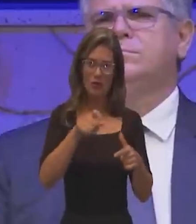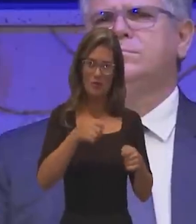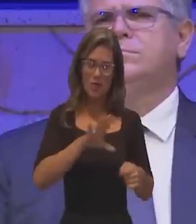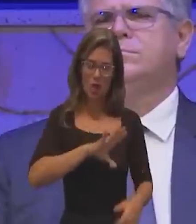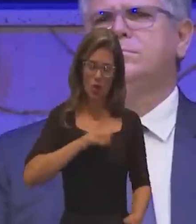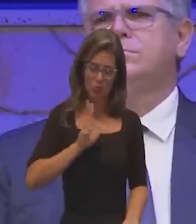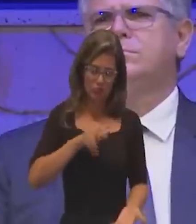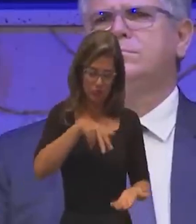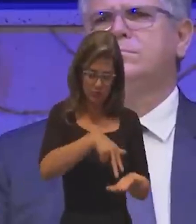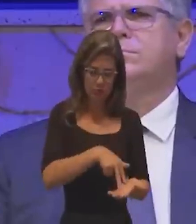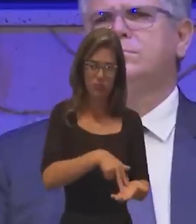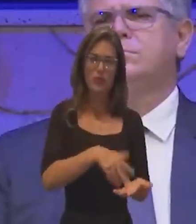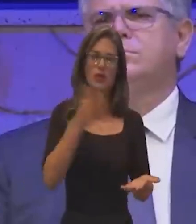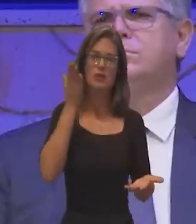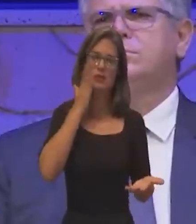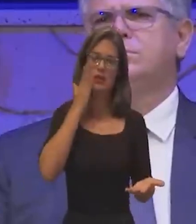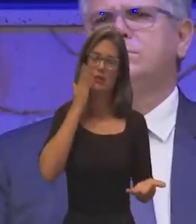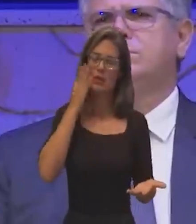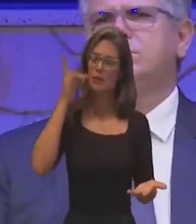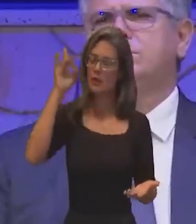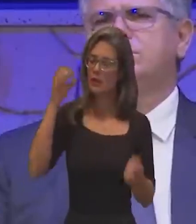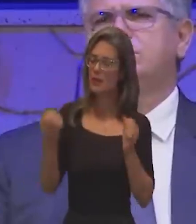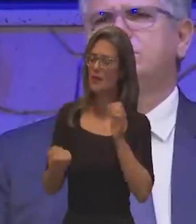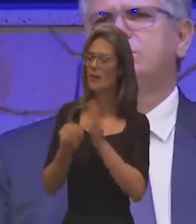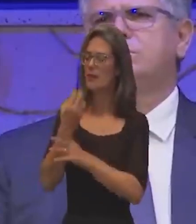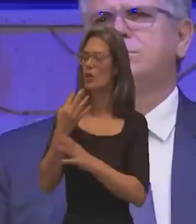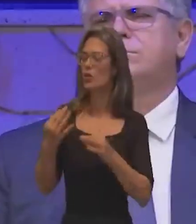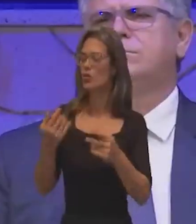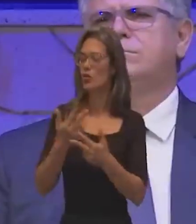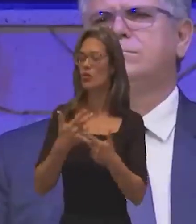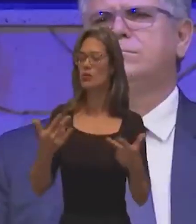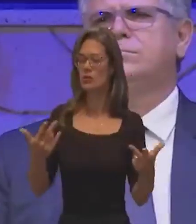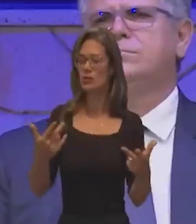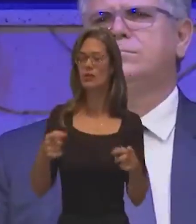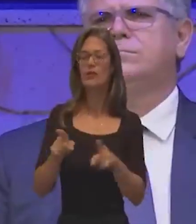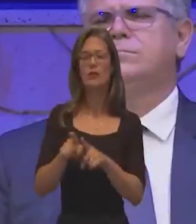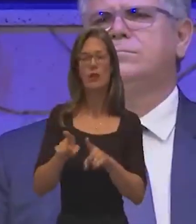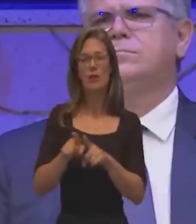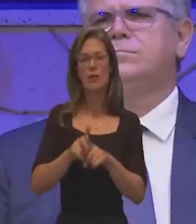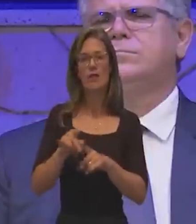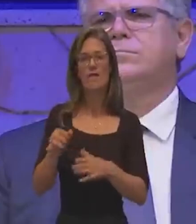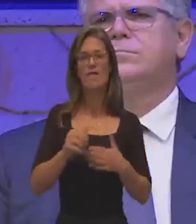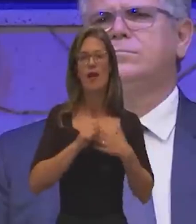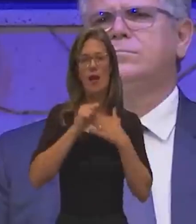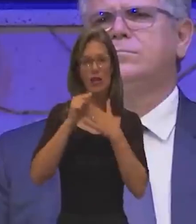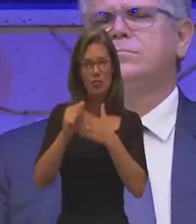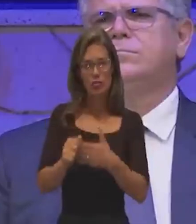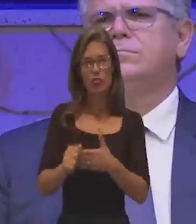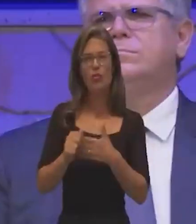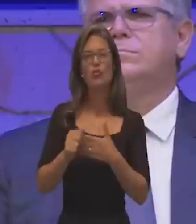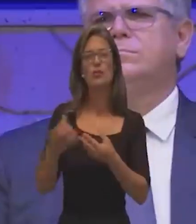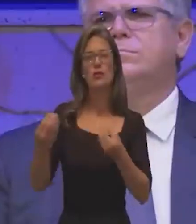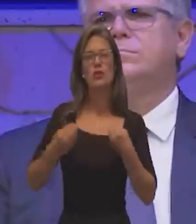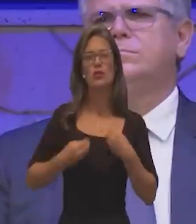reconhecendo que o Senhor, o Criador dos céus e da terra, é aquele que nos conduz em triunfo nessa vida.